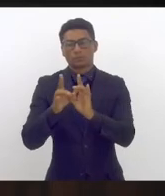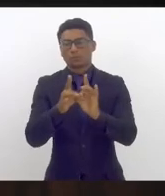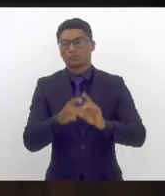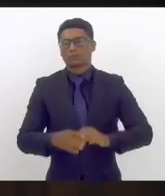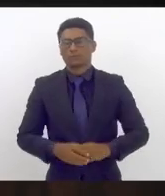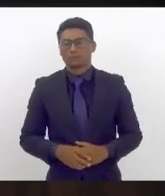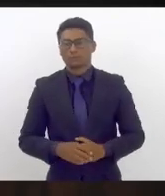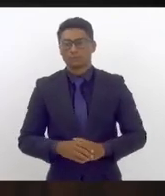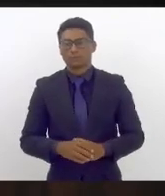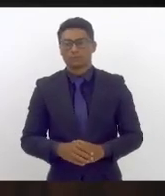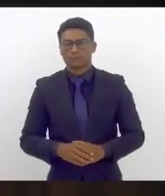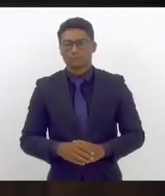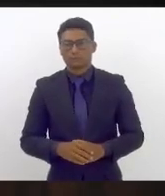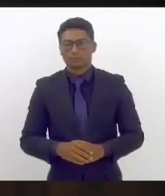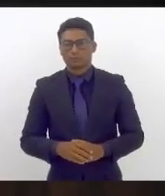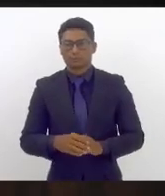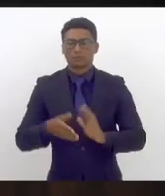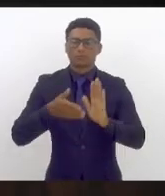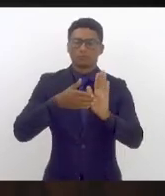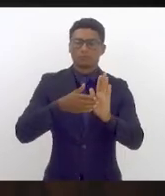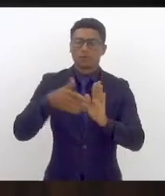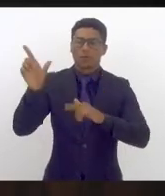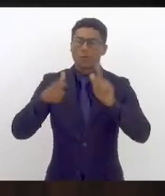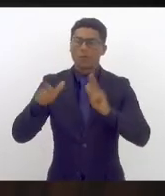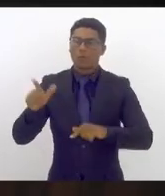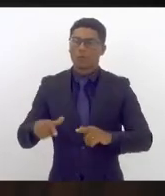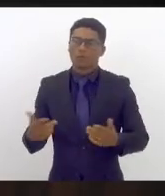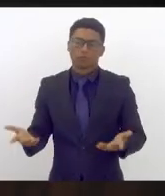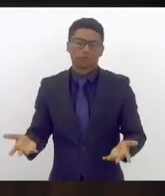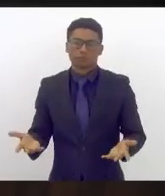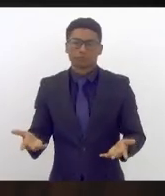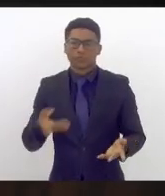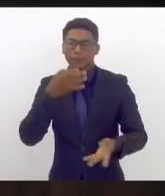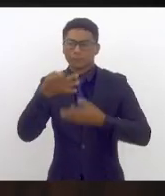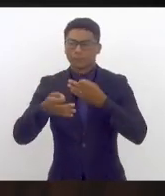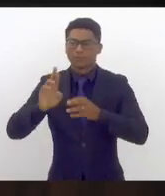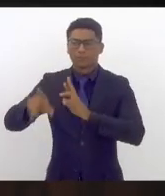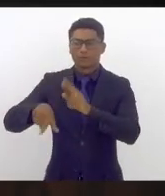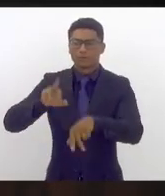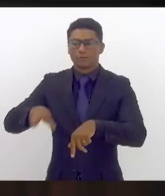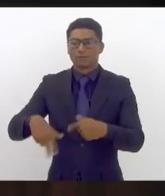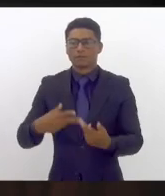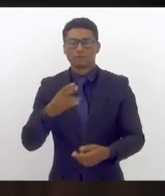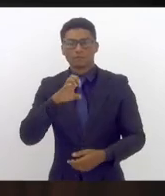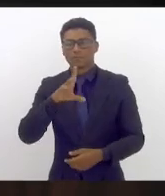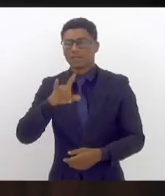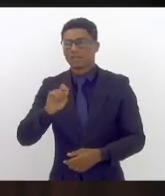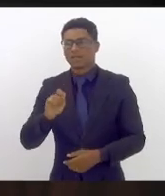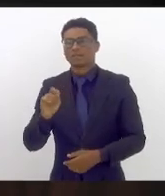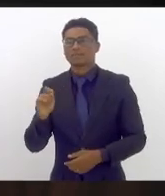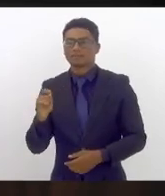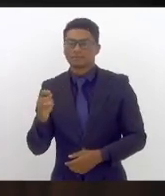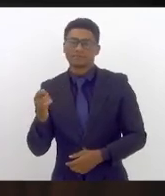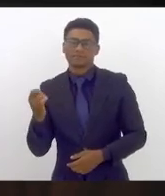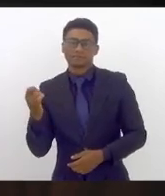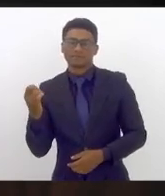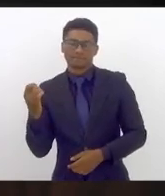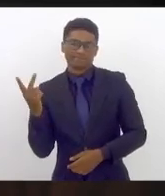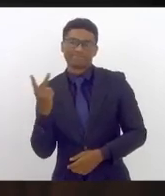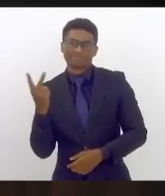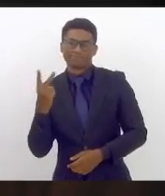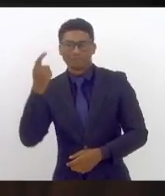pauta Claro em outras pautas ideológicas a gente a gente se separa não é o caso da Célia que a Célia até mesmo